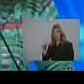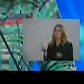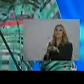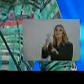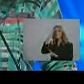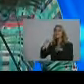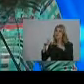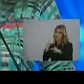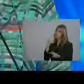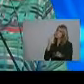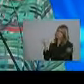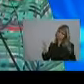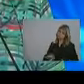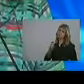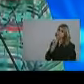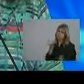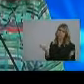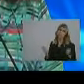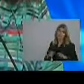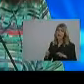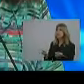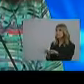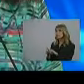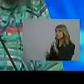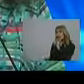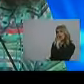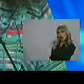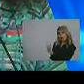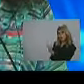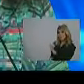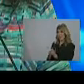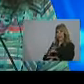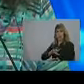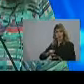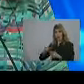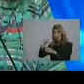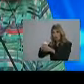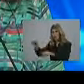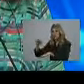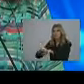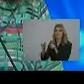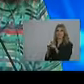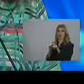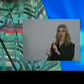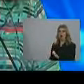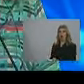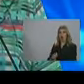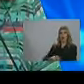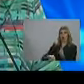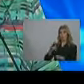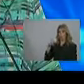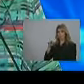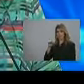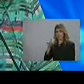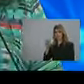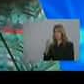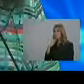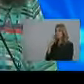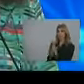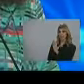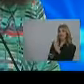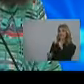Isso é viável, é possível. Além disso, dizer que estelionato eleitoral é o que vocês fazem, porque o PSDB perde nas urnas e